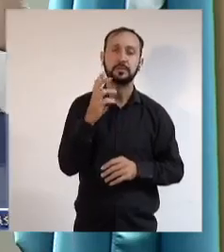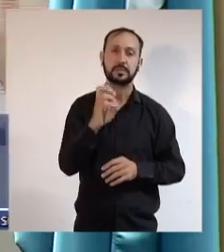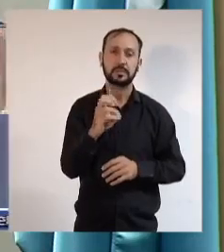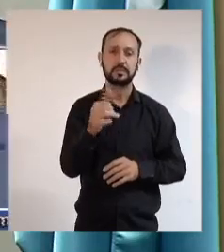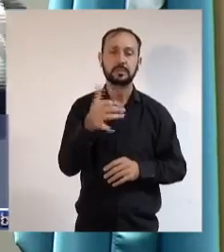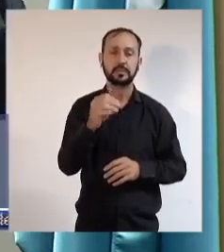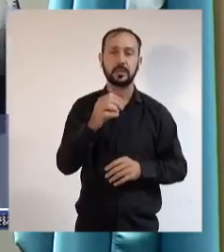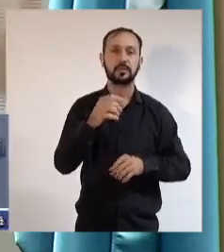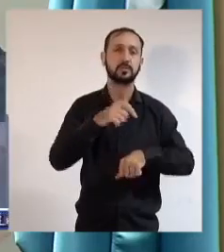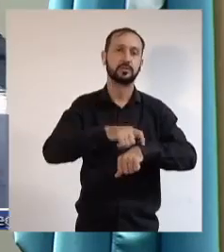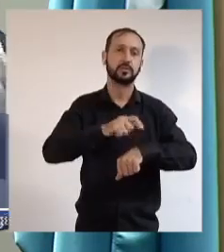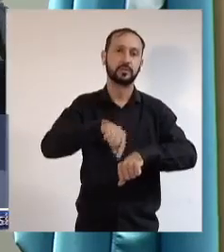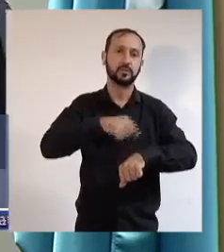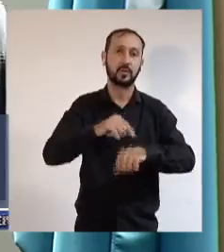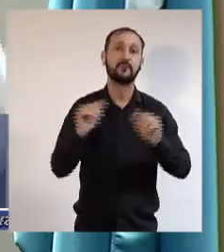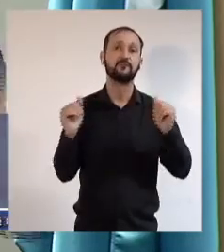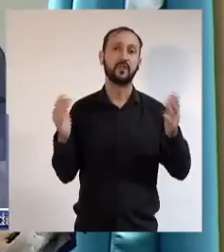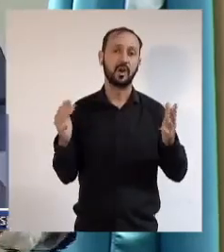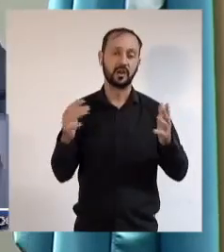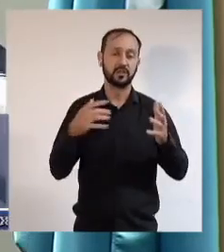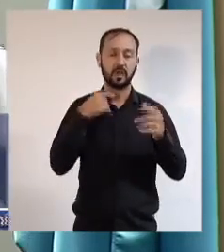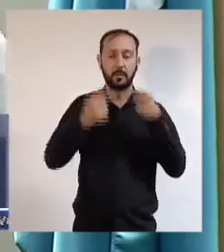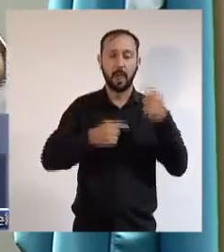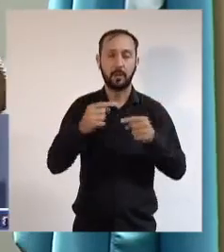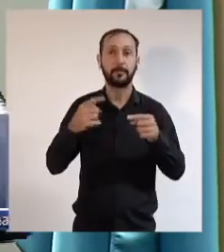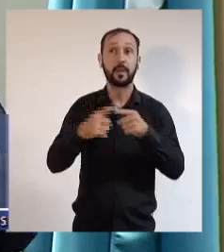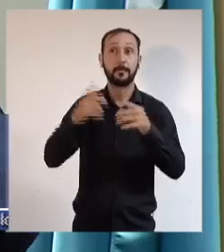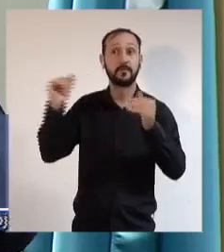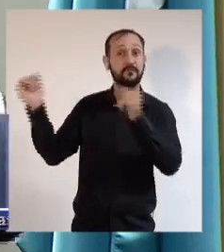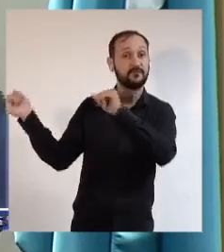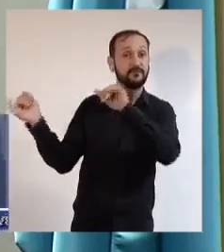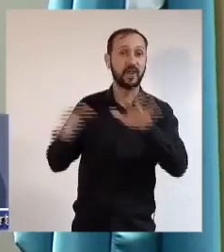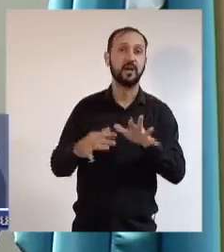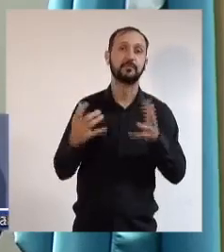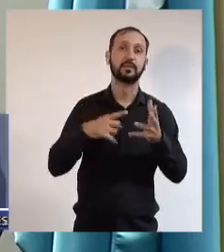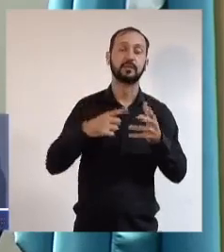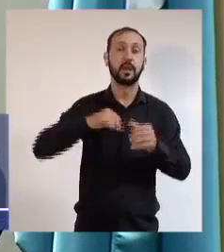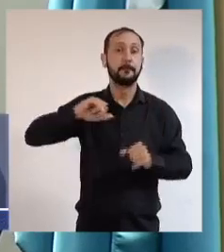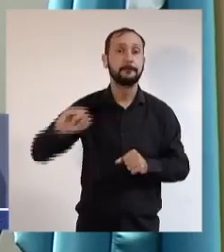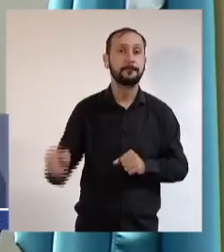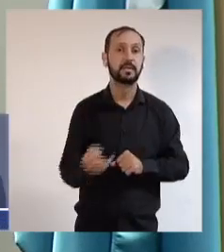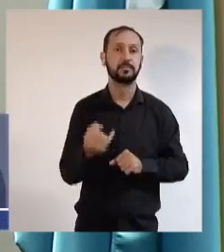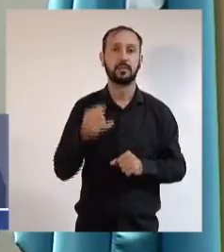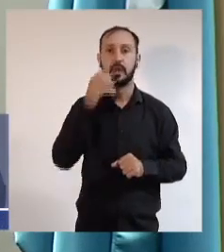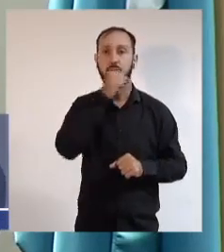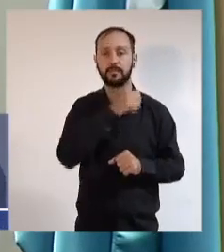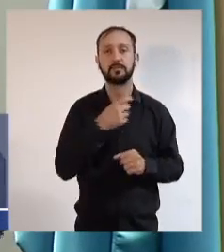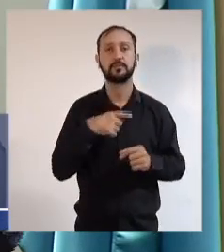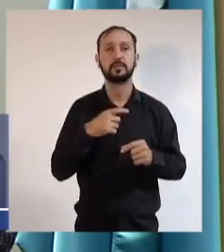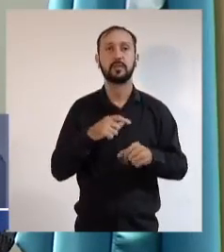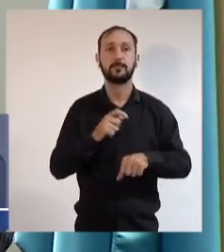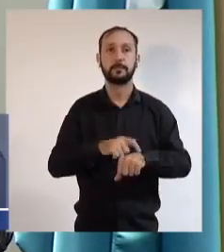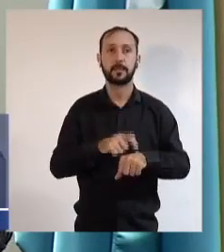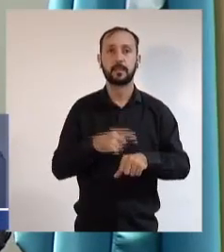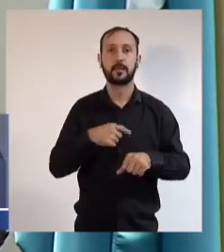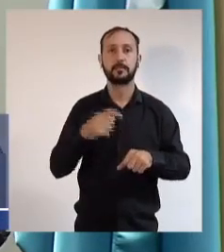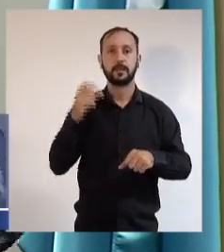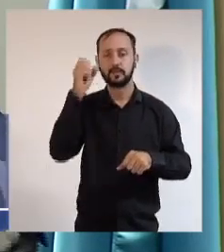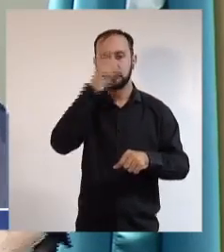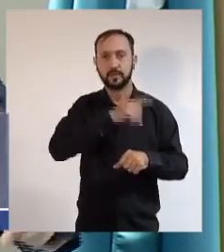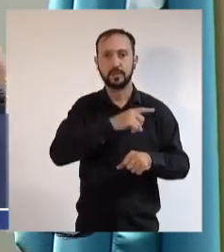porque tem muita gente que vem de fora vem de outros municípios então nós temos que é amadurece e se tem alguma pauta mais